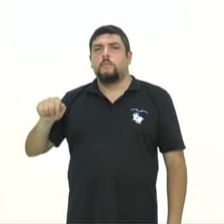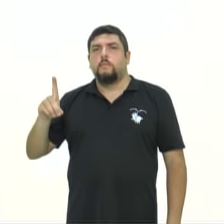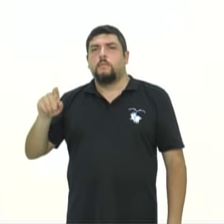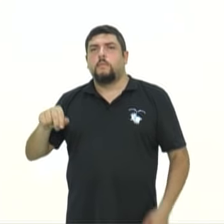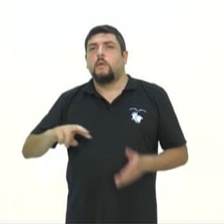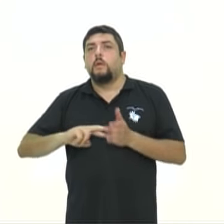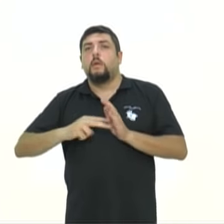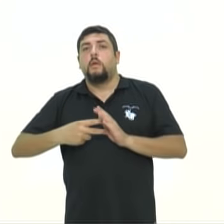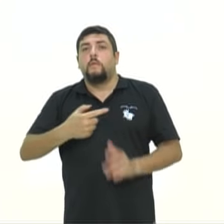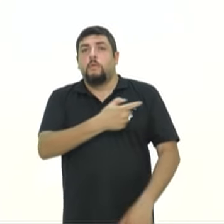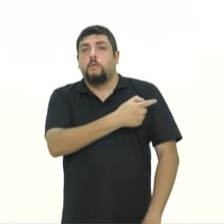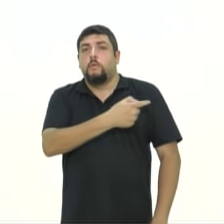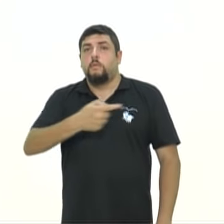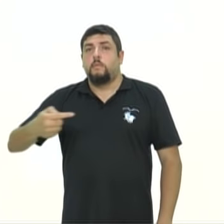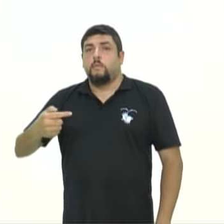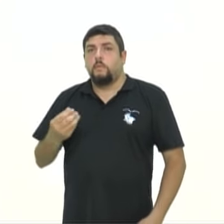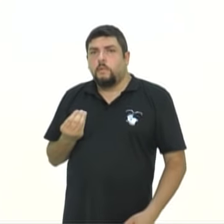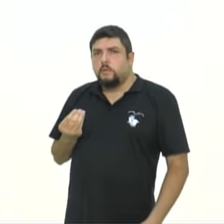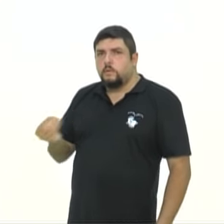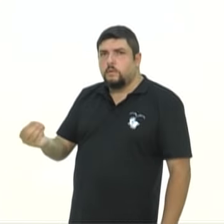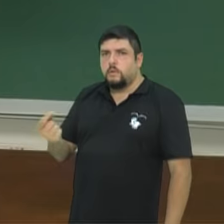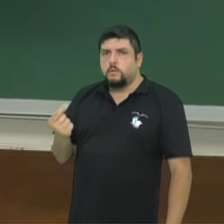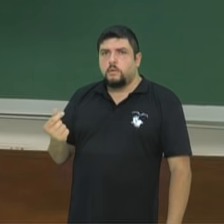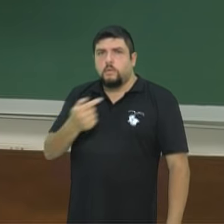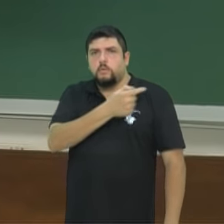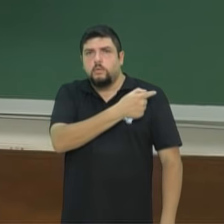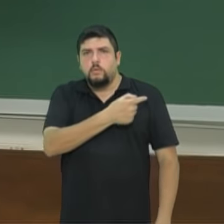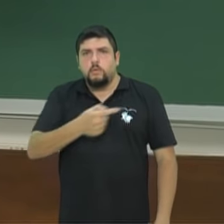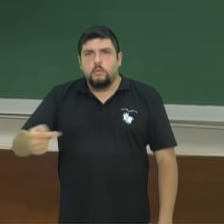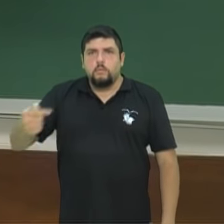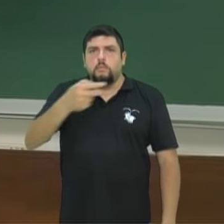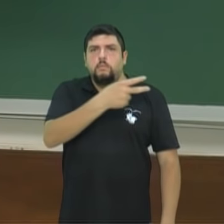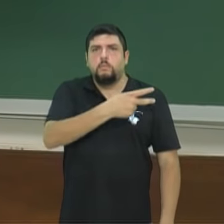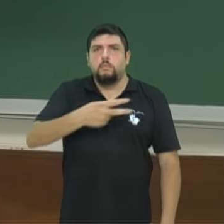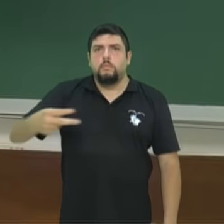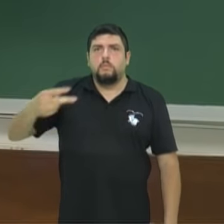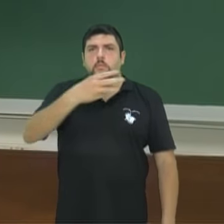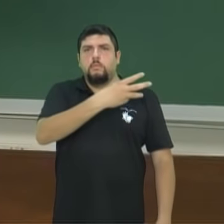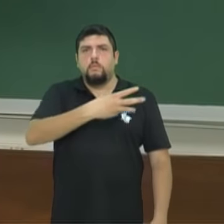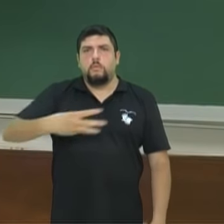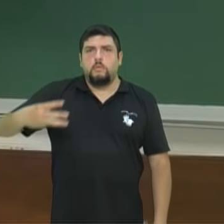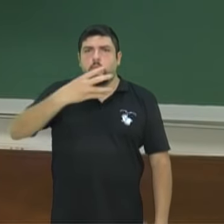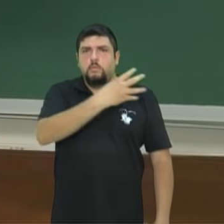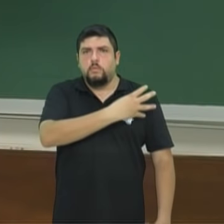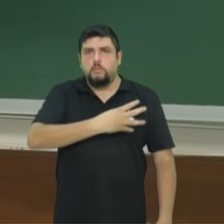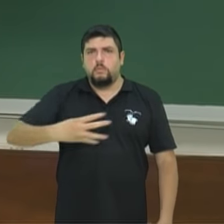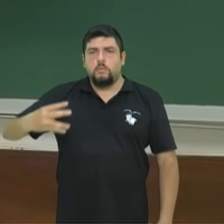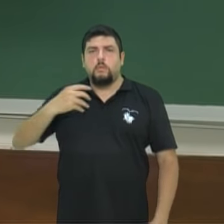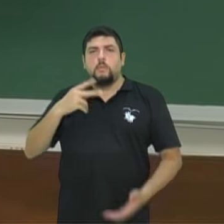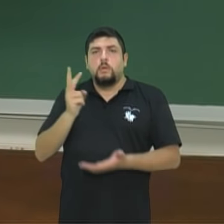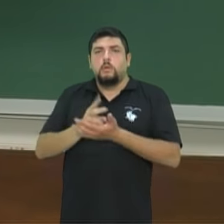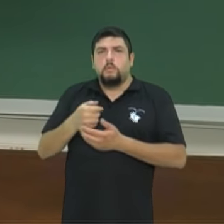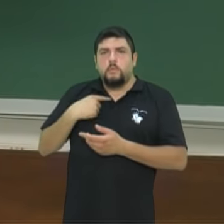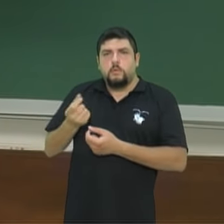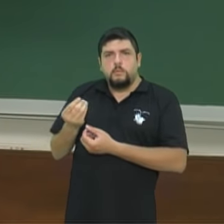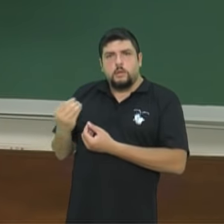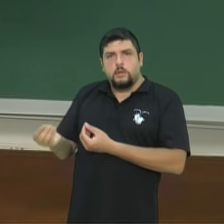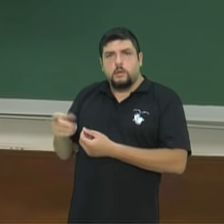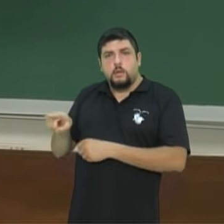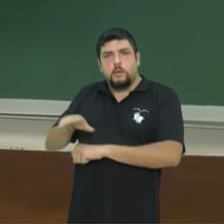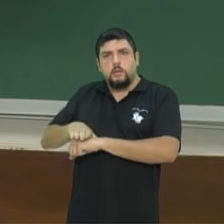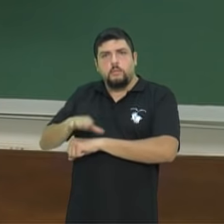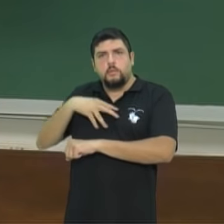Então, nesse caso aqui, provavelmente o pai da Mônica já estipulou lá um valor e toda semana dá aquele valor para ela e ela tem que aprender